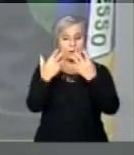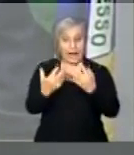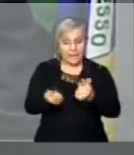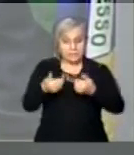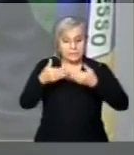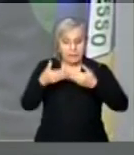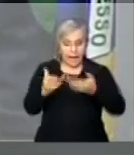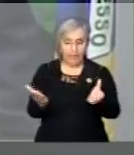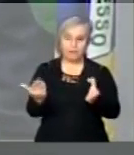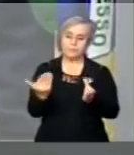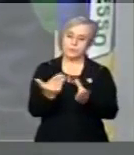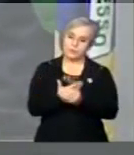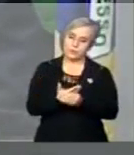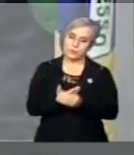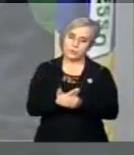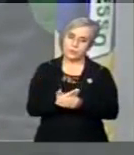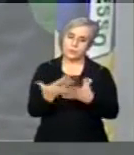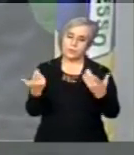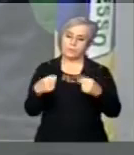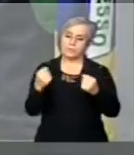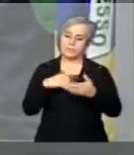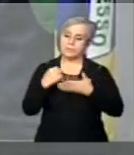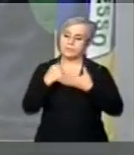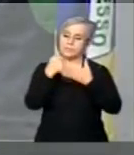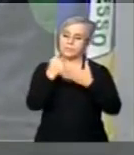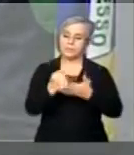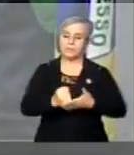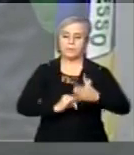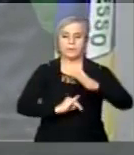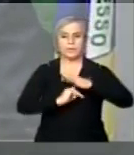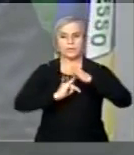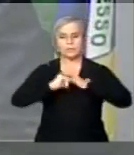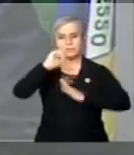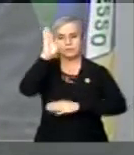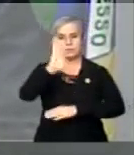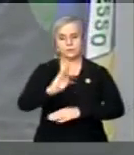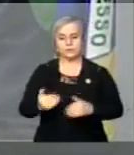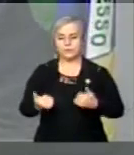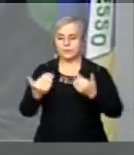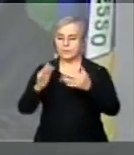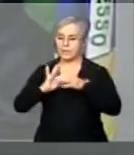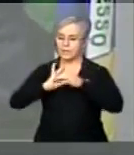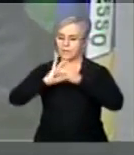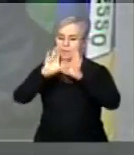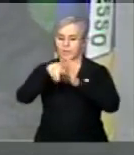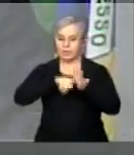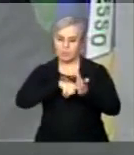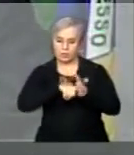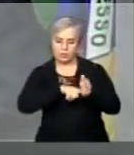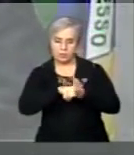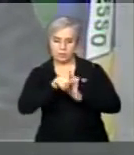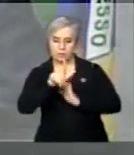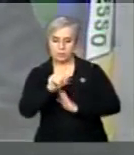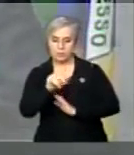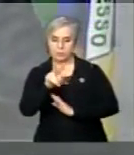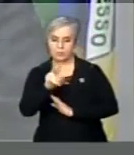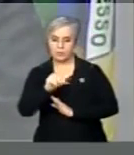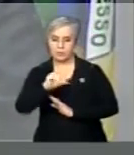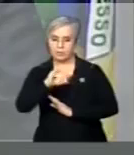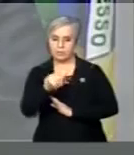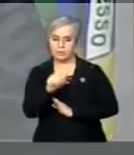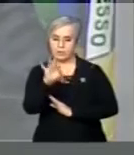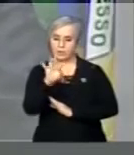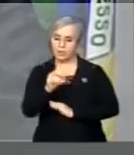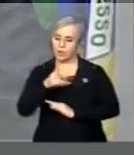dê apoio às instituições brasileiras, que se dê independência para que a investigação Lava Jato continue, para que o juiz